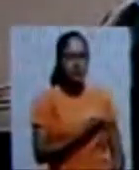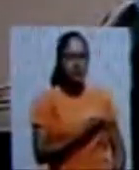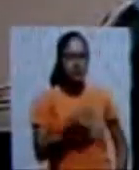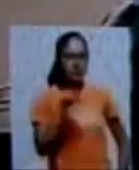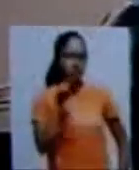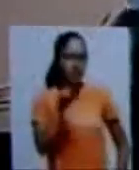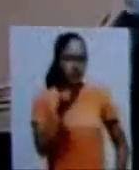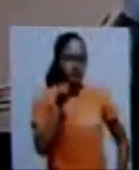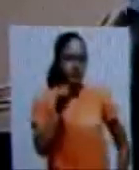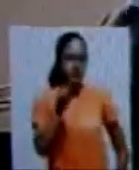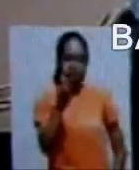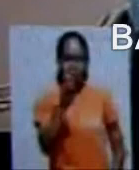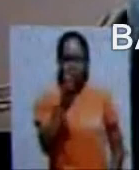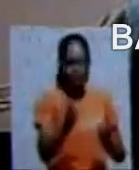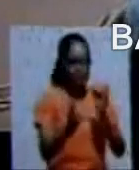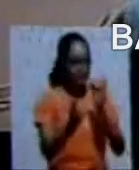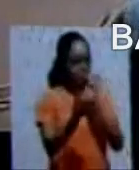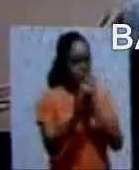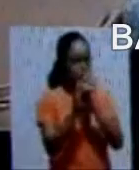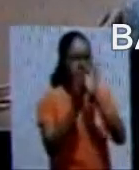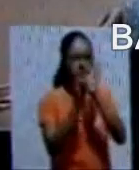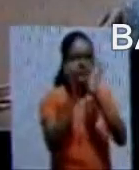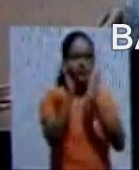se você não se encontrar com Jesus,